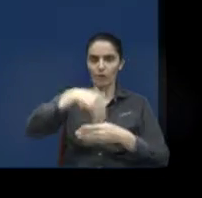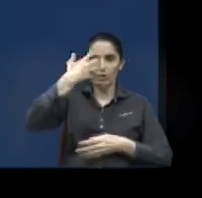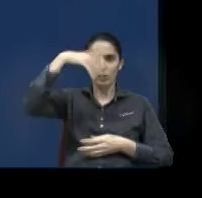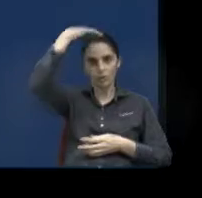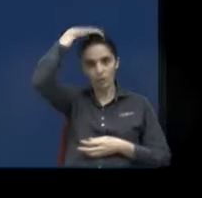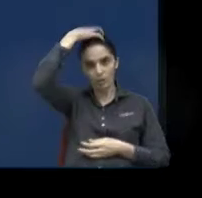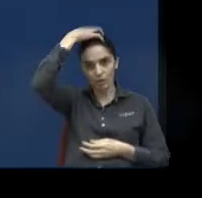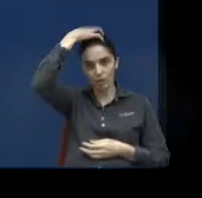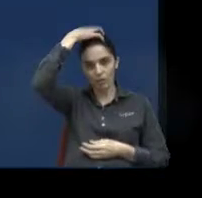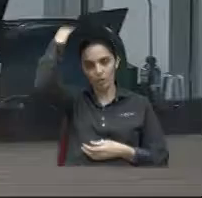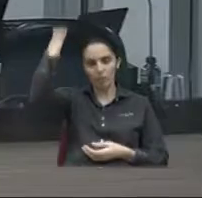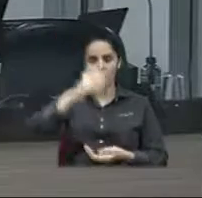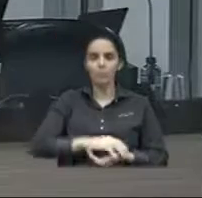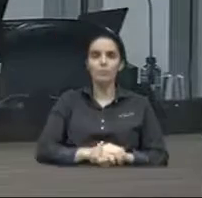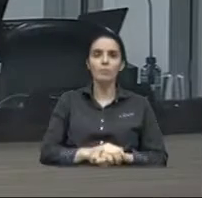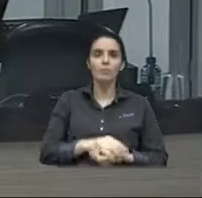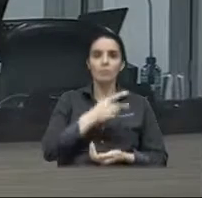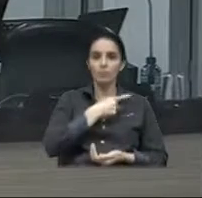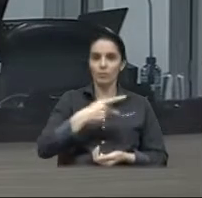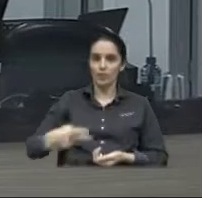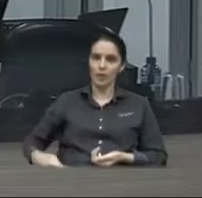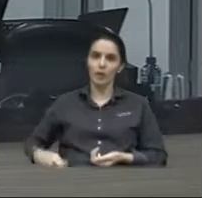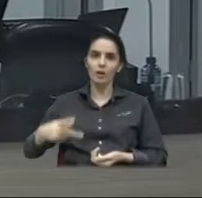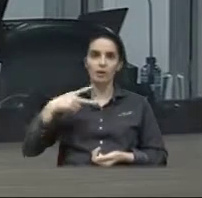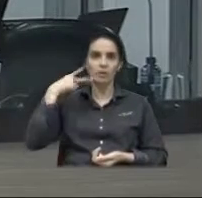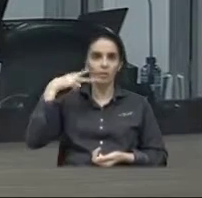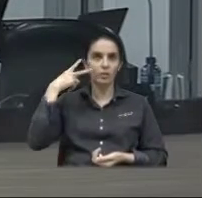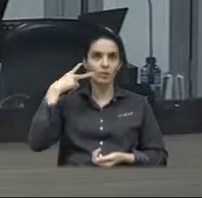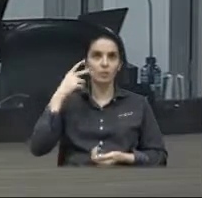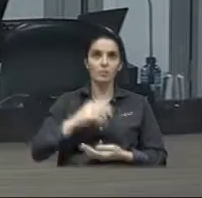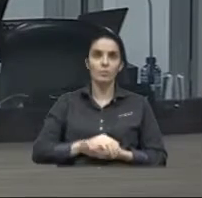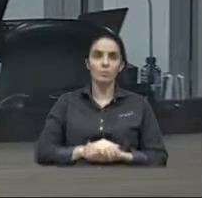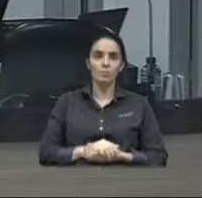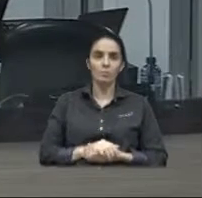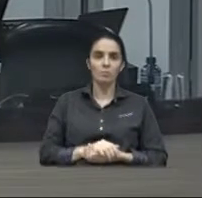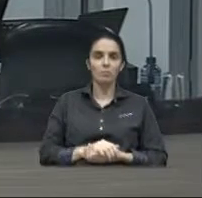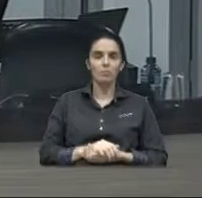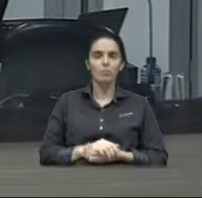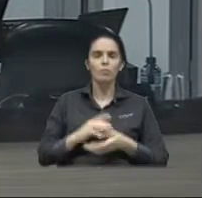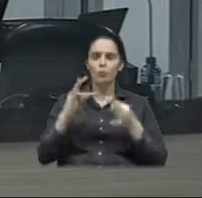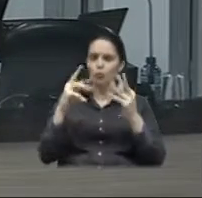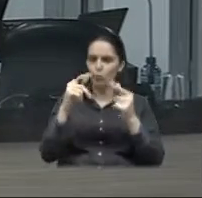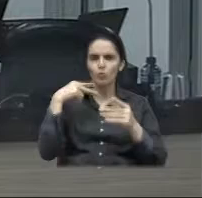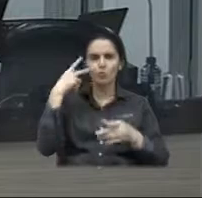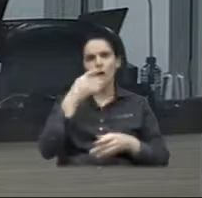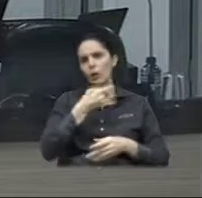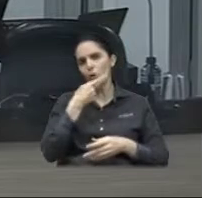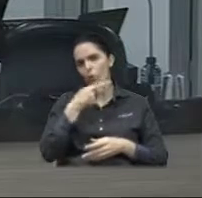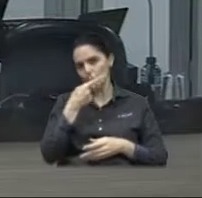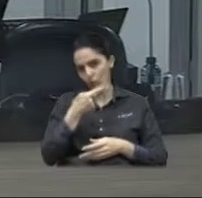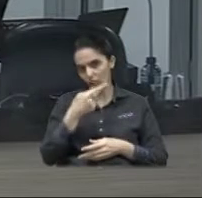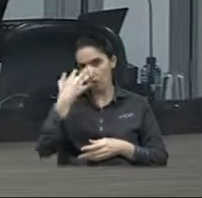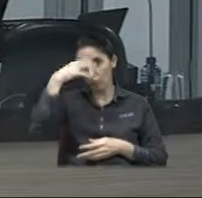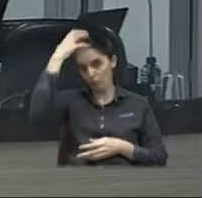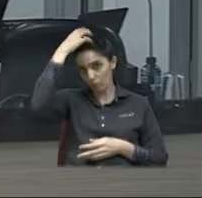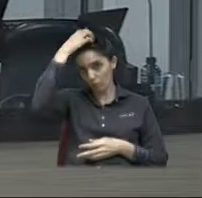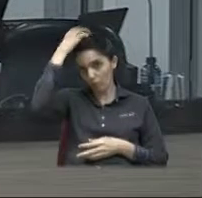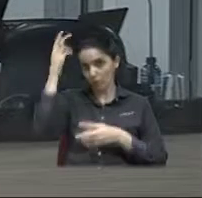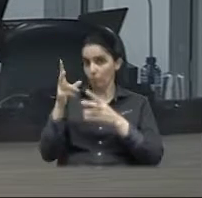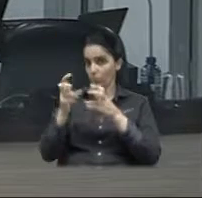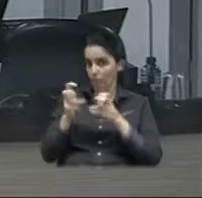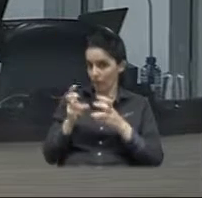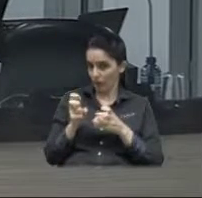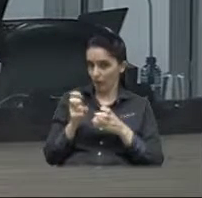Reis. Senhor presidente nobres pares, eu ouvi aqui atentamente as palavras de todos os vereadores que antecederam na discussão e